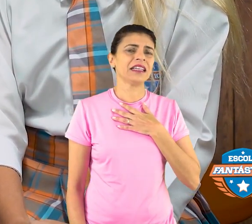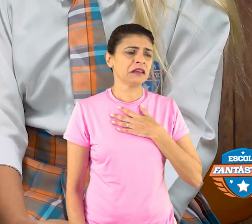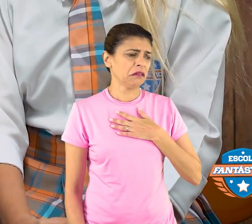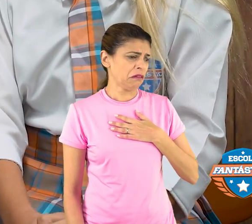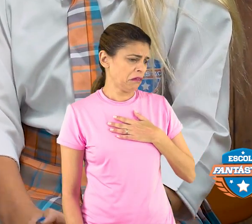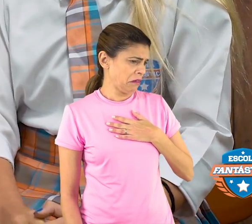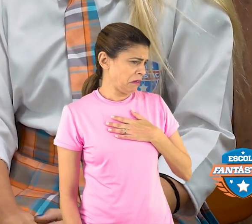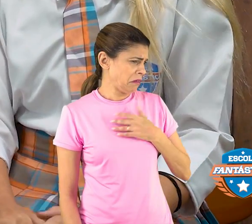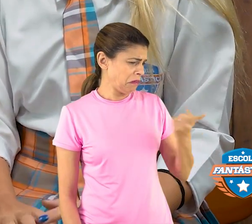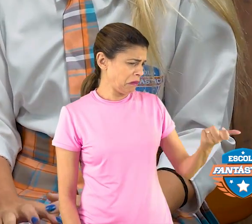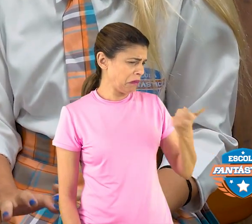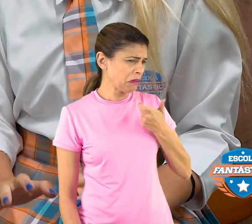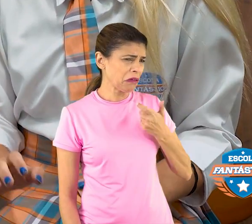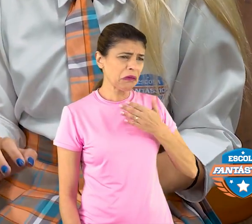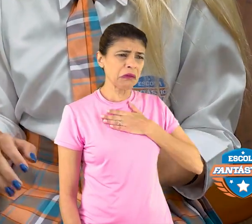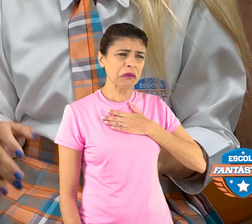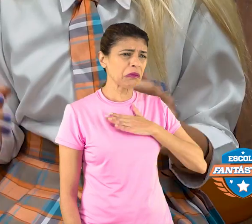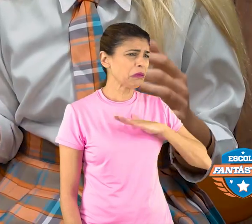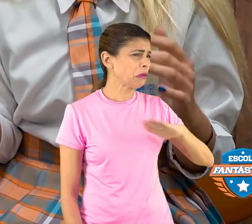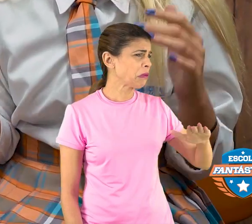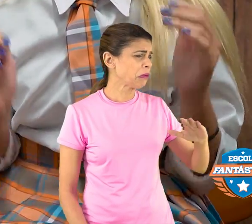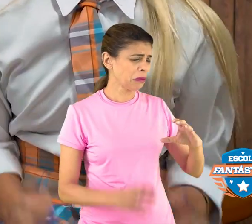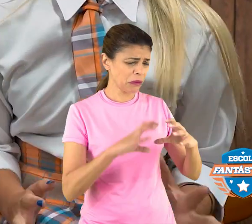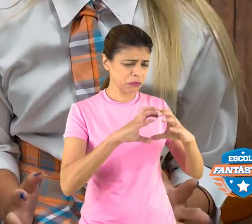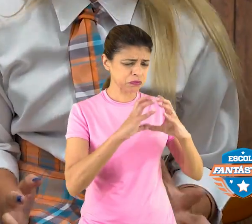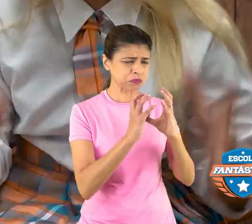Ai, eu não gosto de caqui.